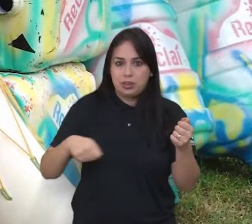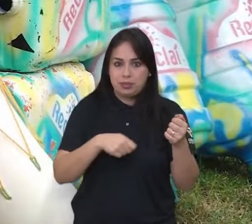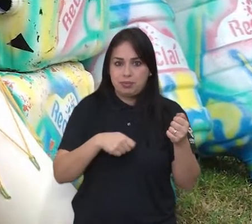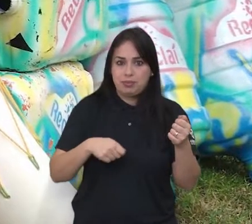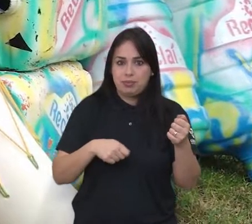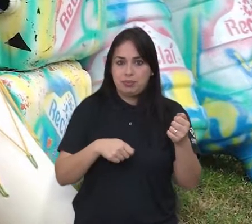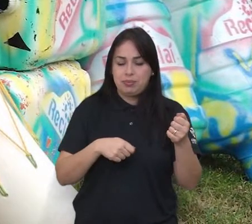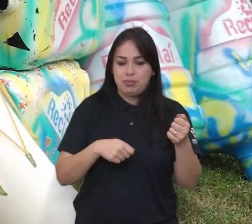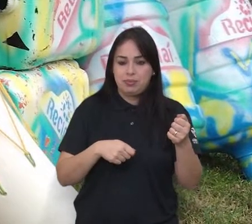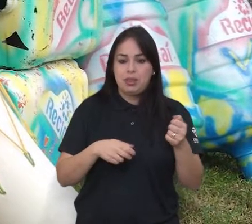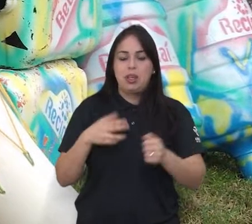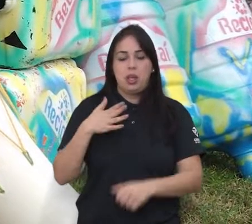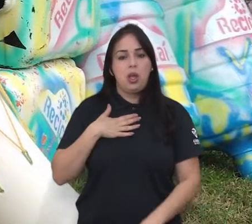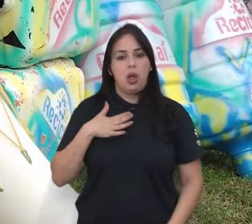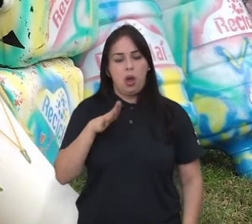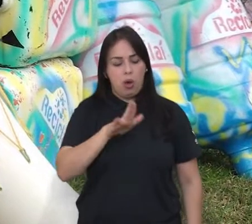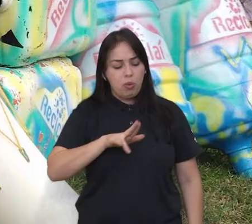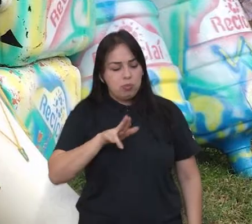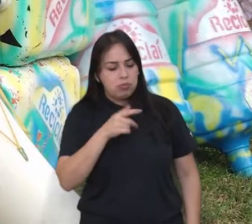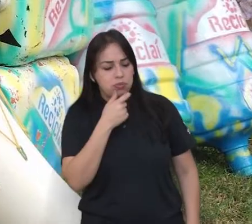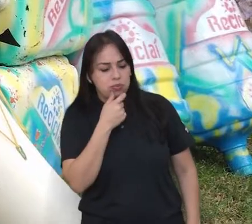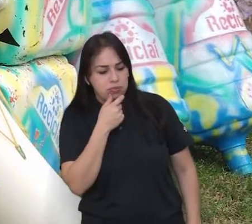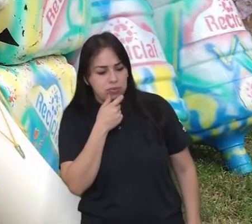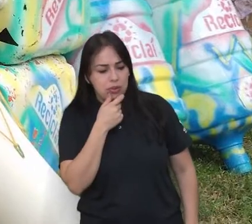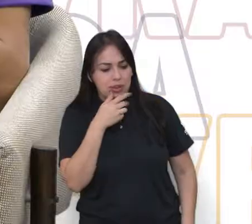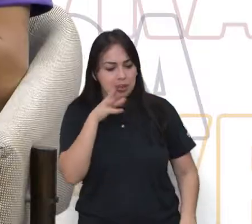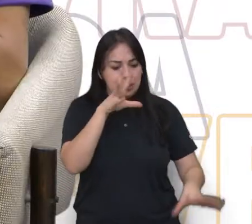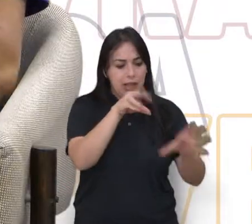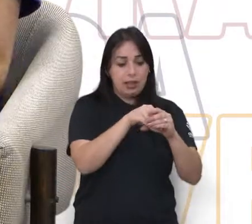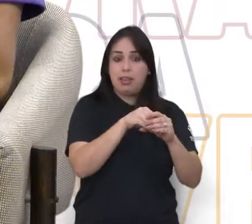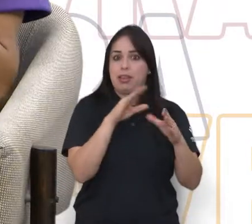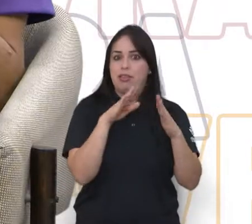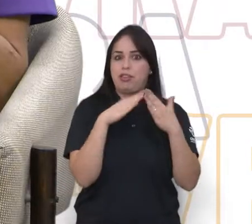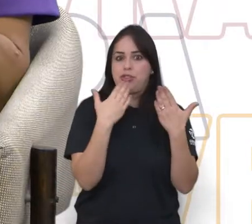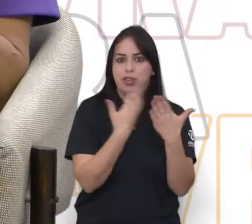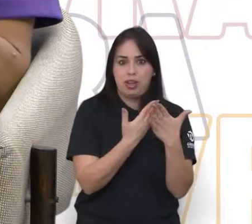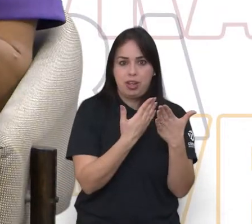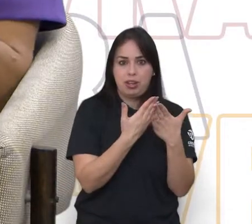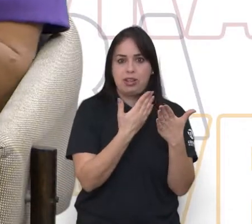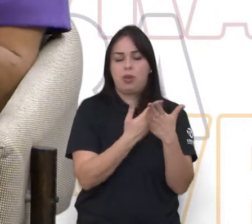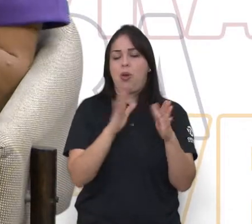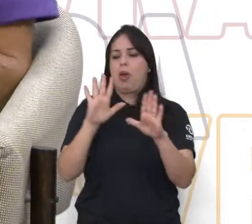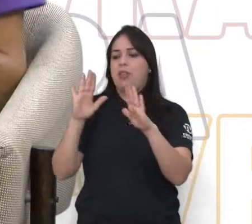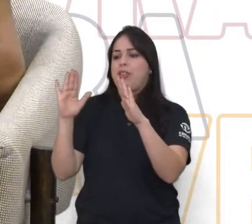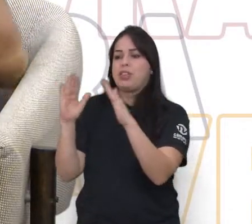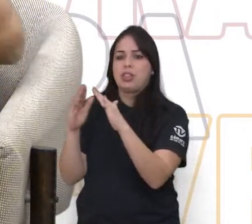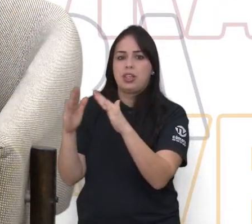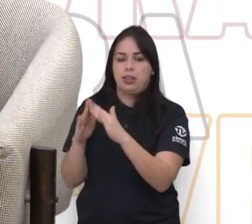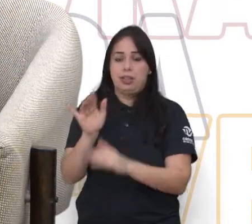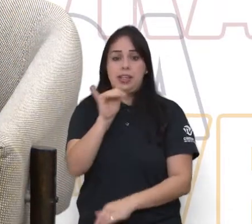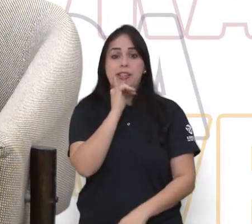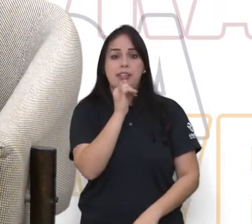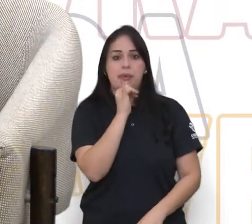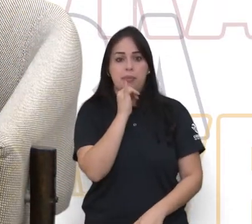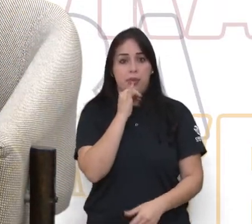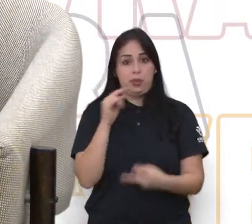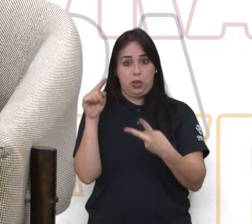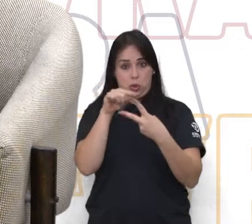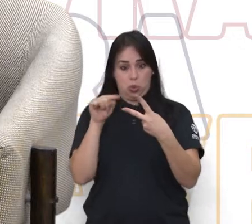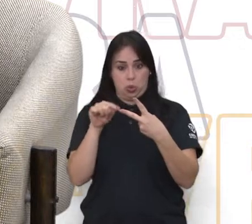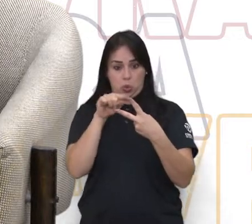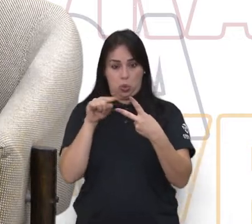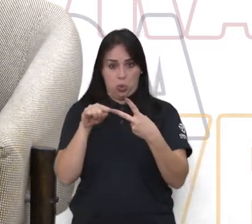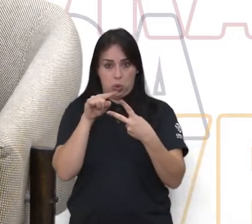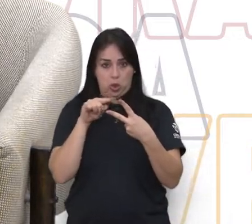acho muito útil dentro de casa, dentro do ambiente escolar, qualquer ambiente. Por exemplo, tenho 2 instrumentos aqui, vou mostrar um